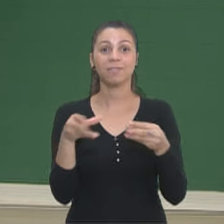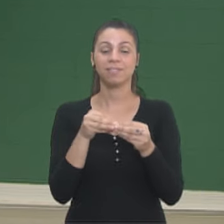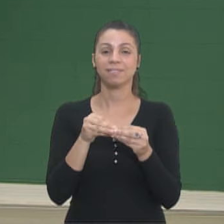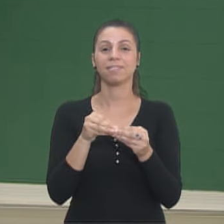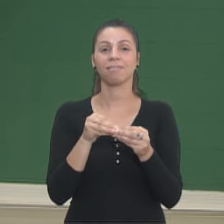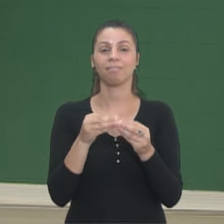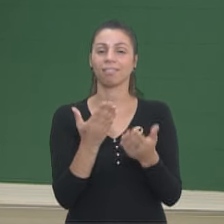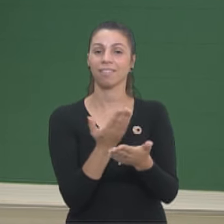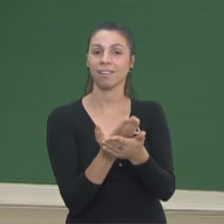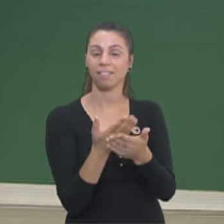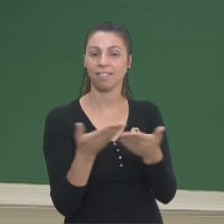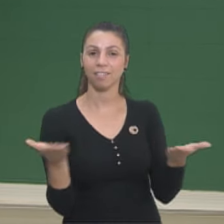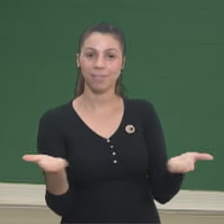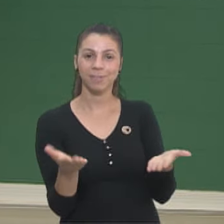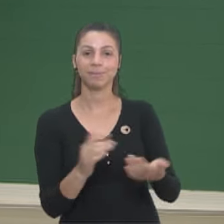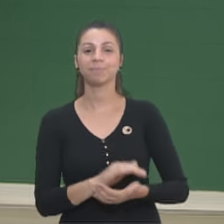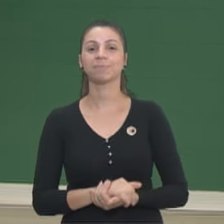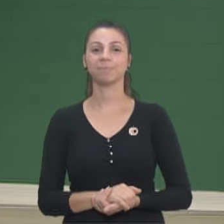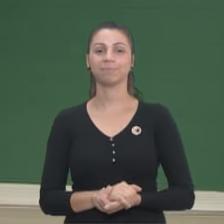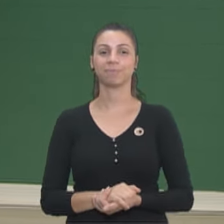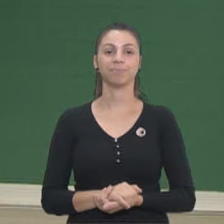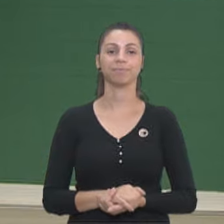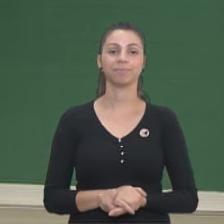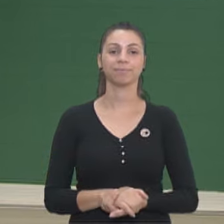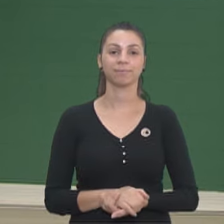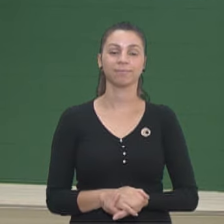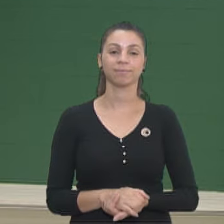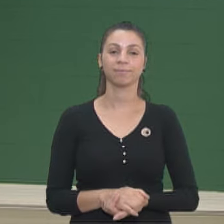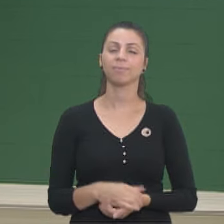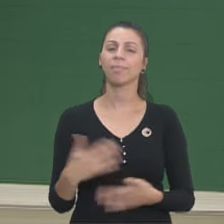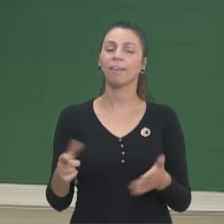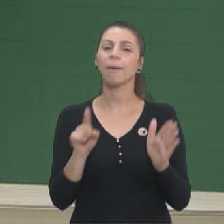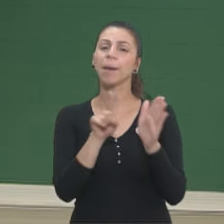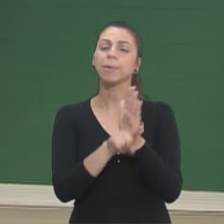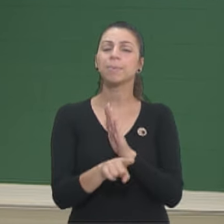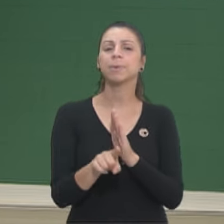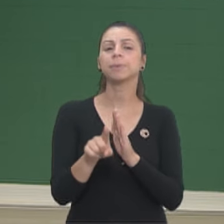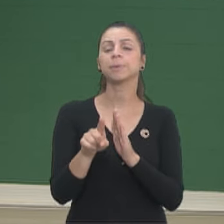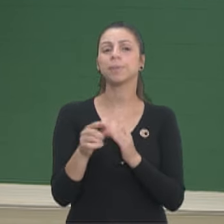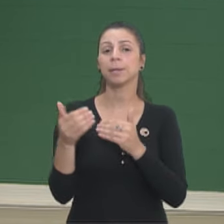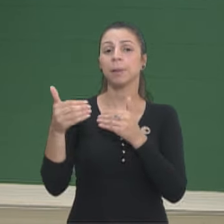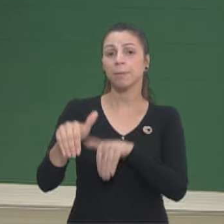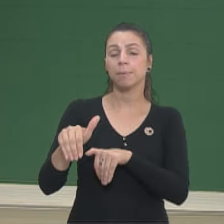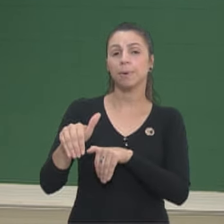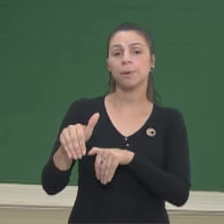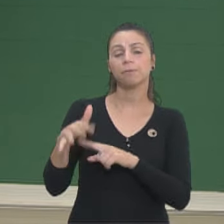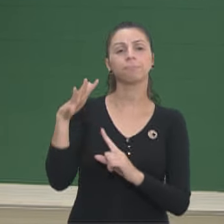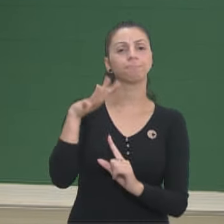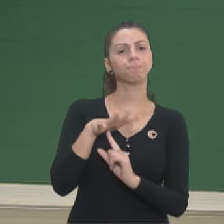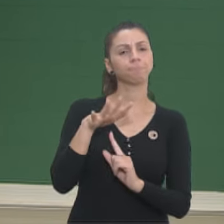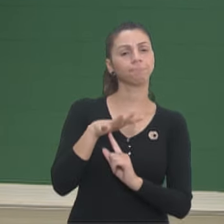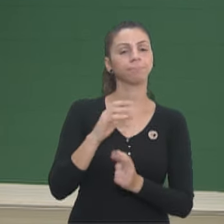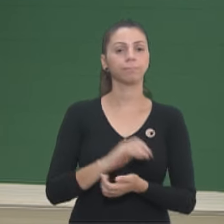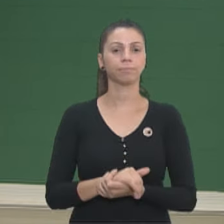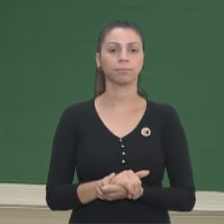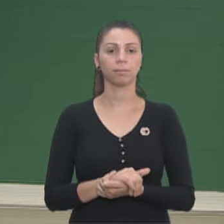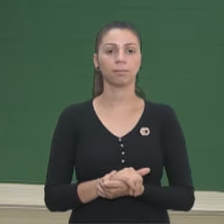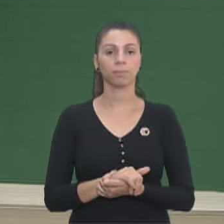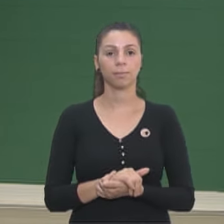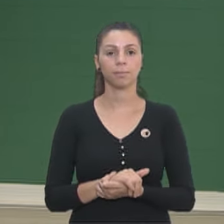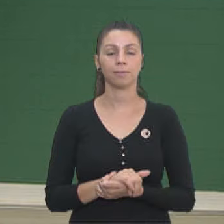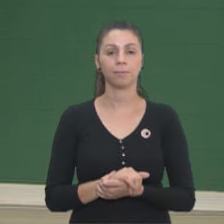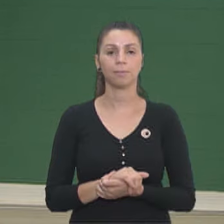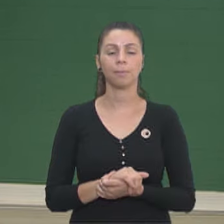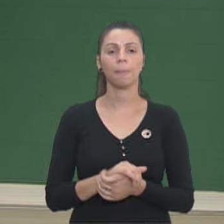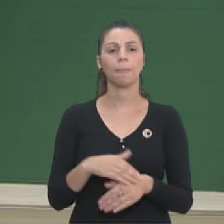agora. E aí, essa questão aqui da prova Paraná, é só eu fazer o quê? Essa continha.